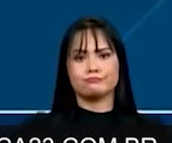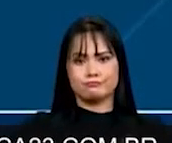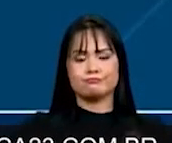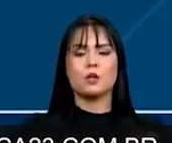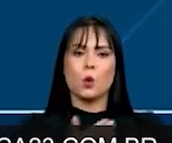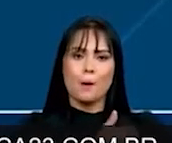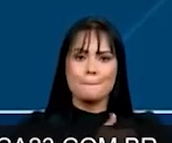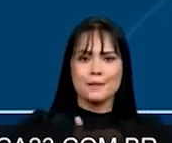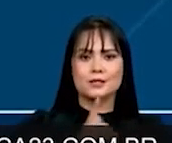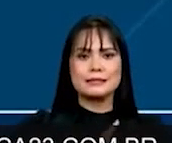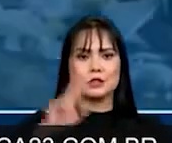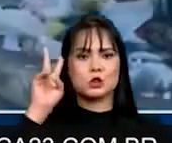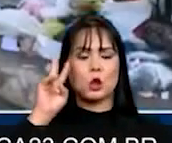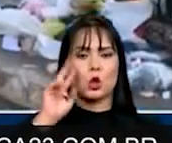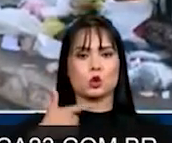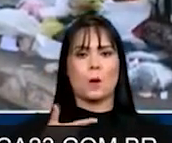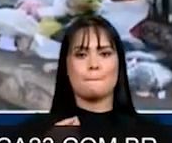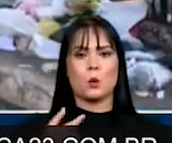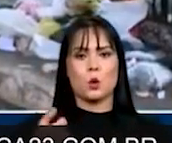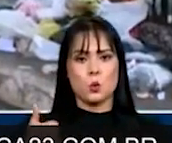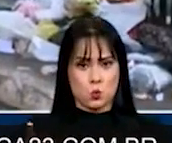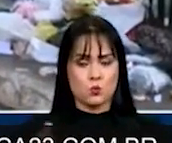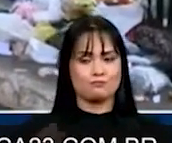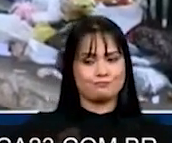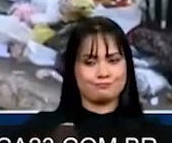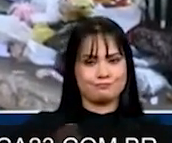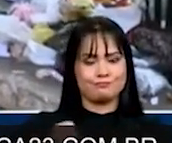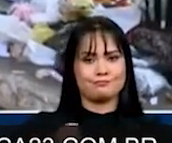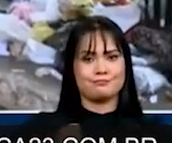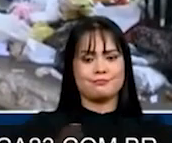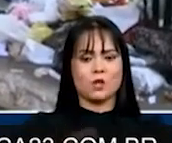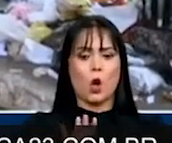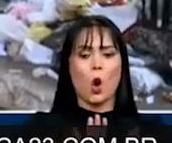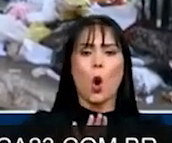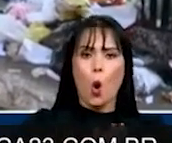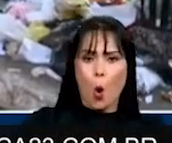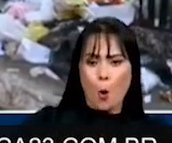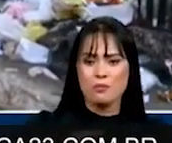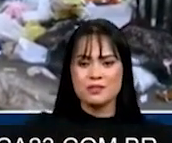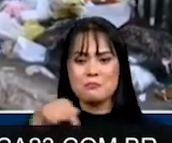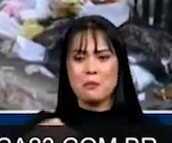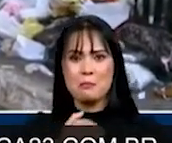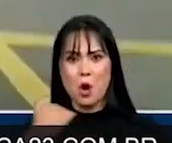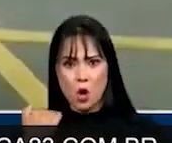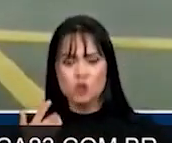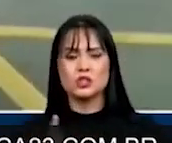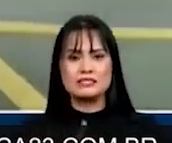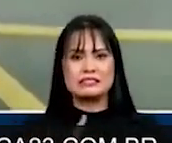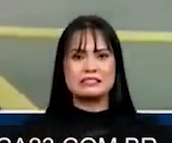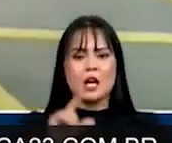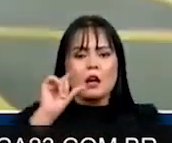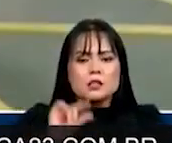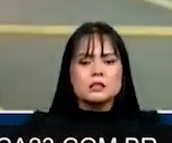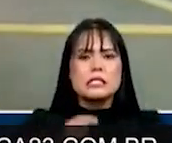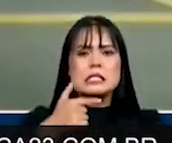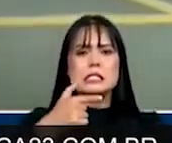desde o início da série histórica em 2001. Já os latrocínios, roubo seguido de morte, caíram